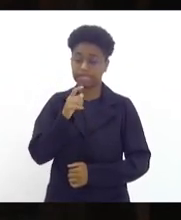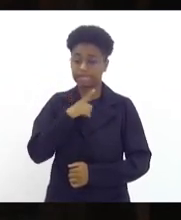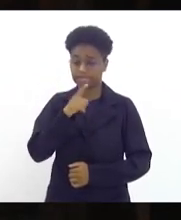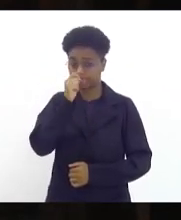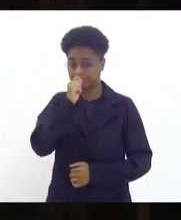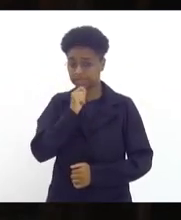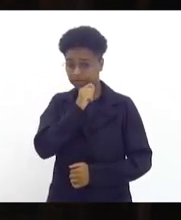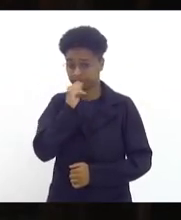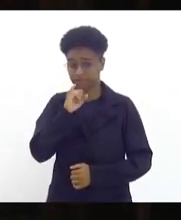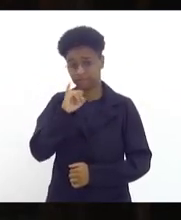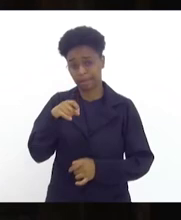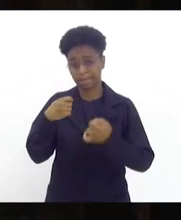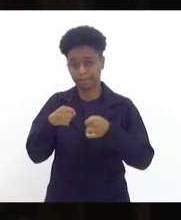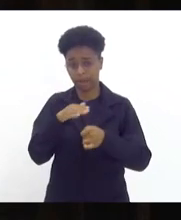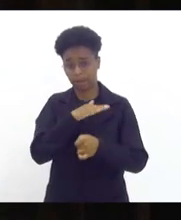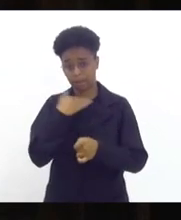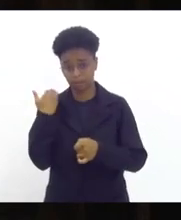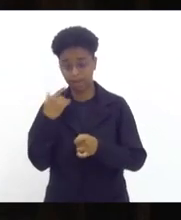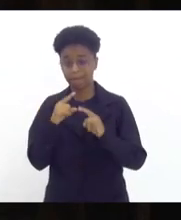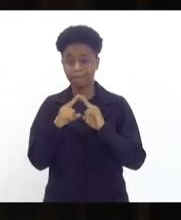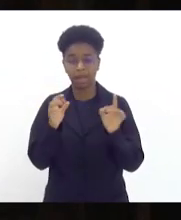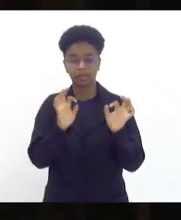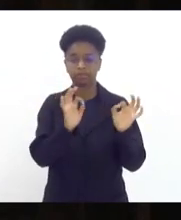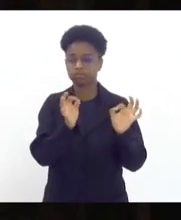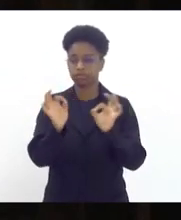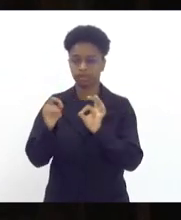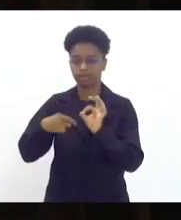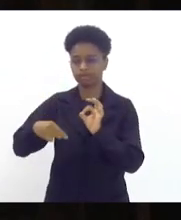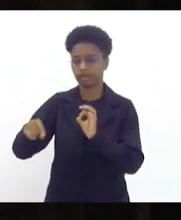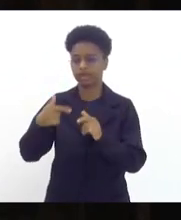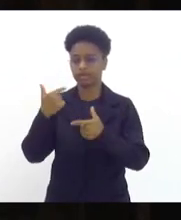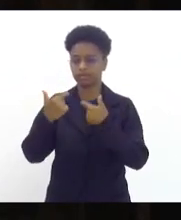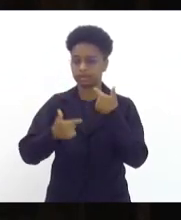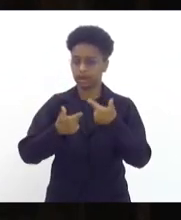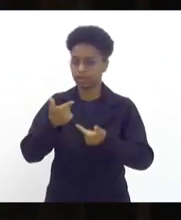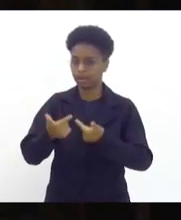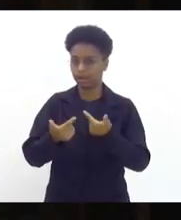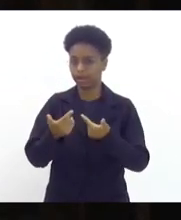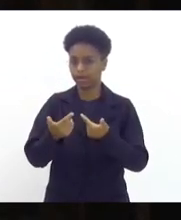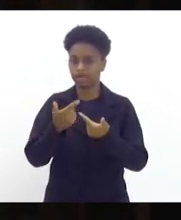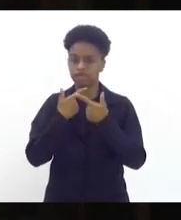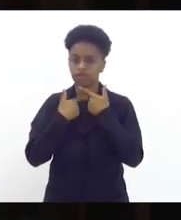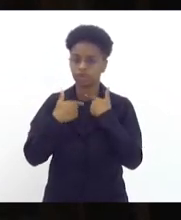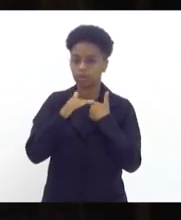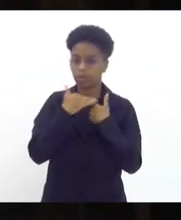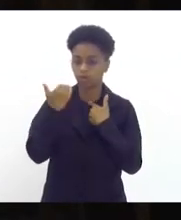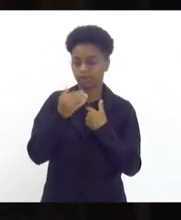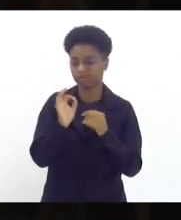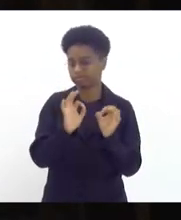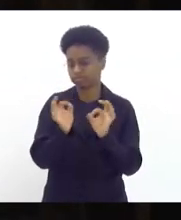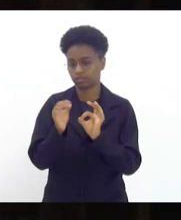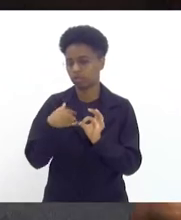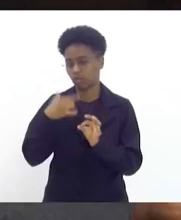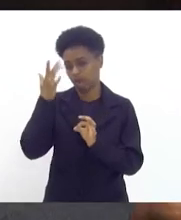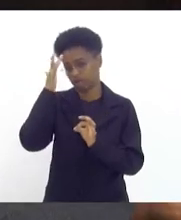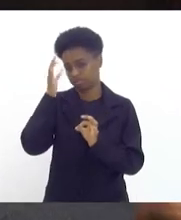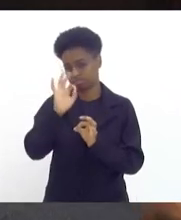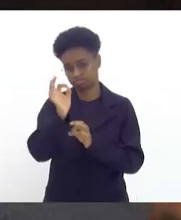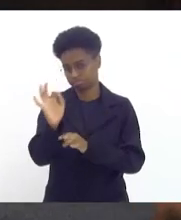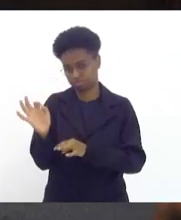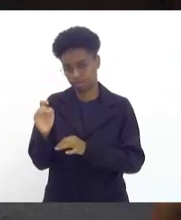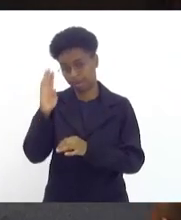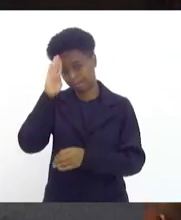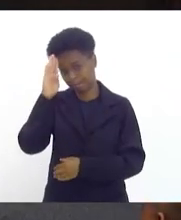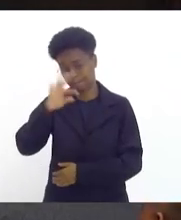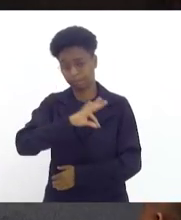da própria vida mas ninguém aqui sai para trabalhar querendo morrer eu acho que ninguém aqui sai muito menos